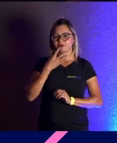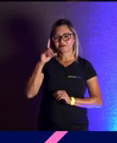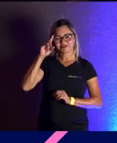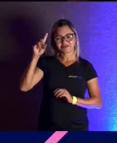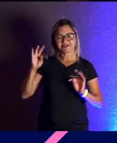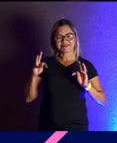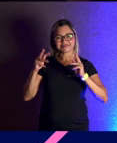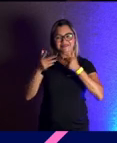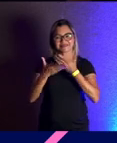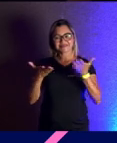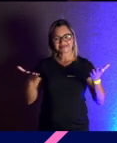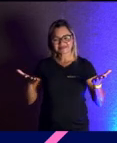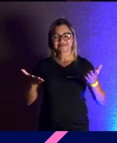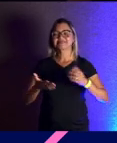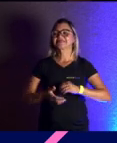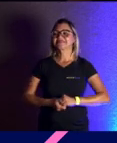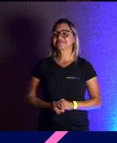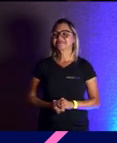prova,